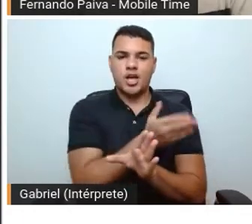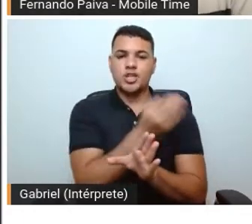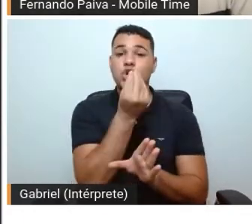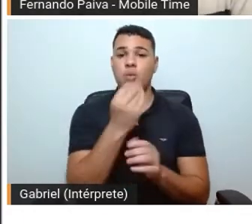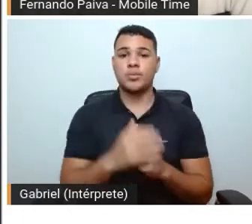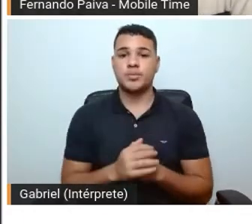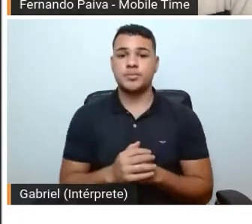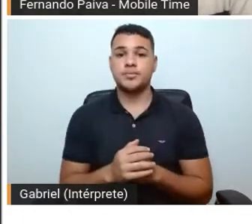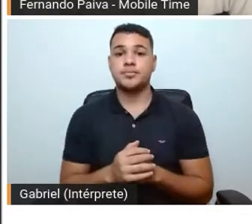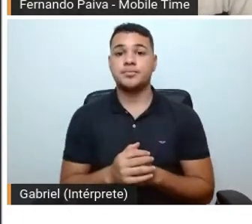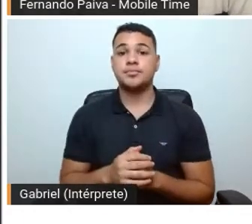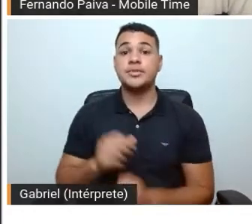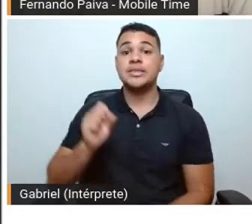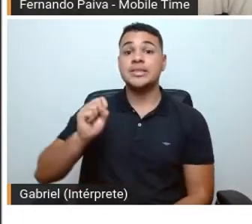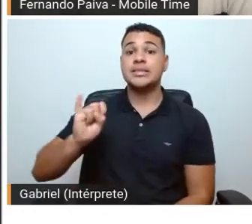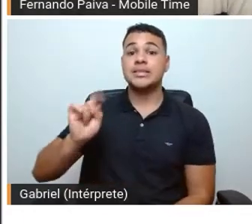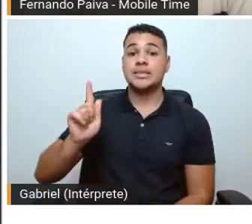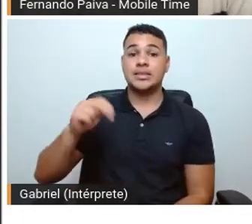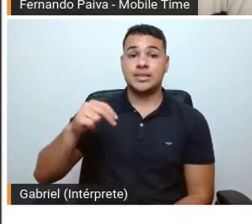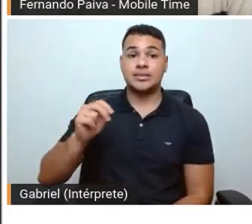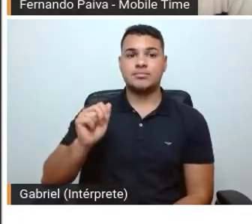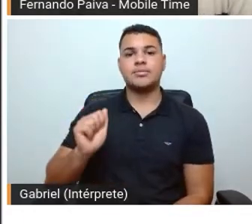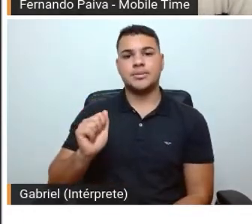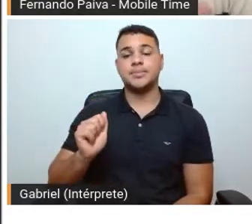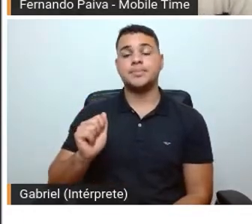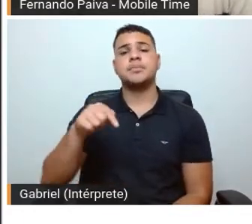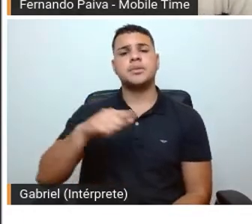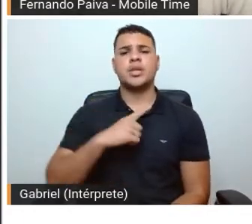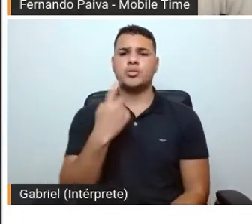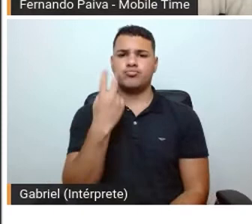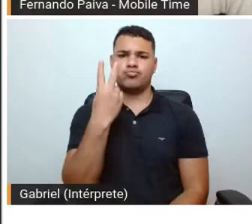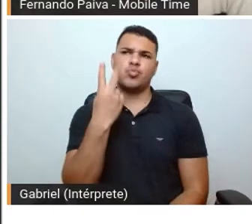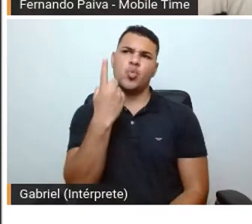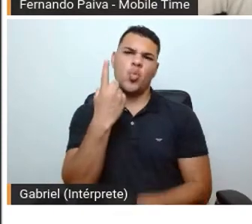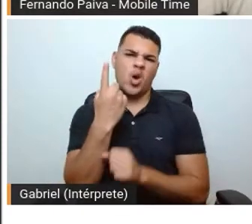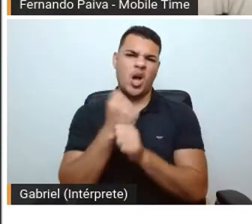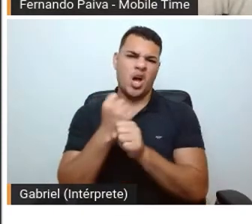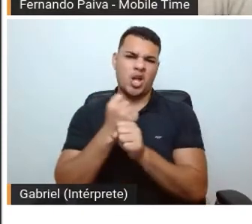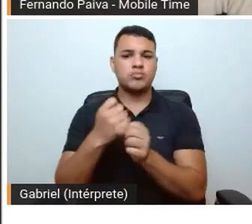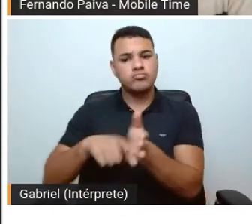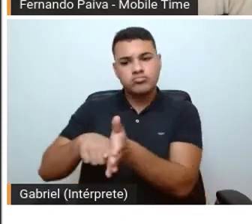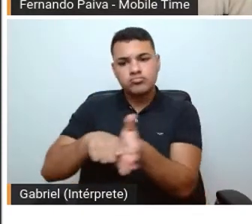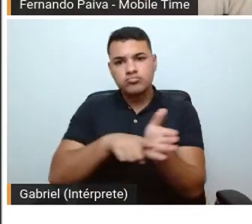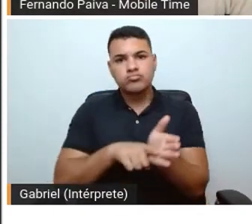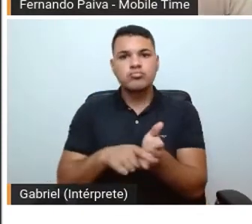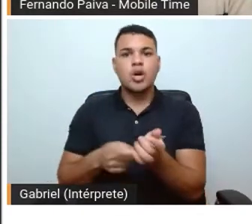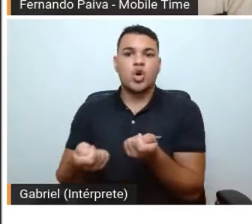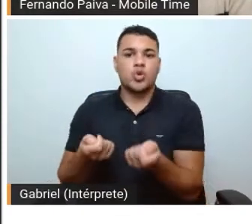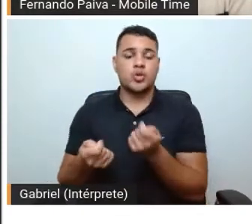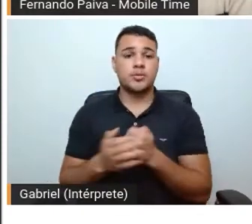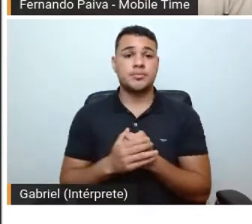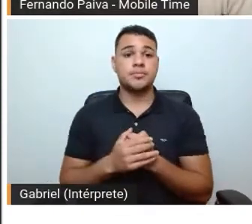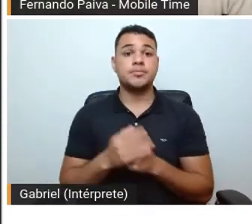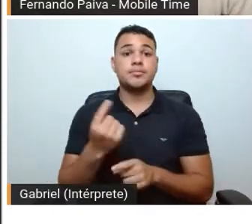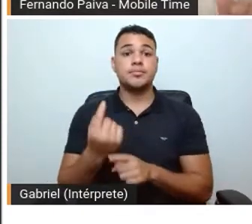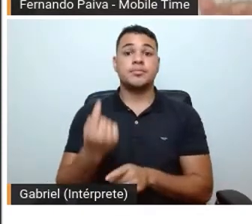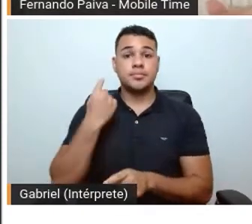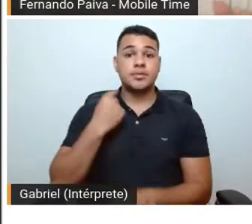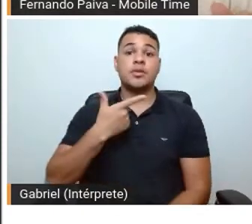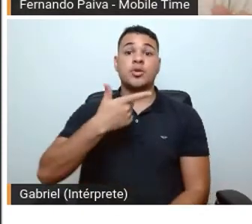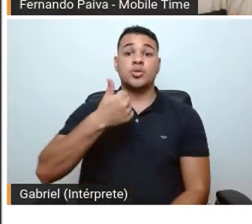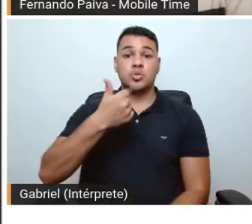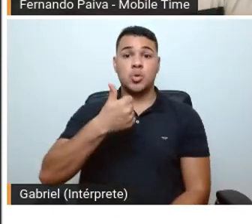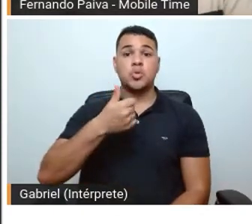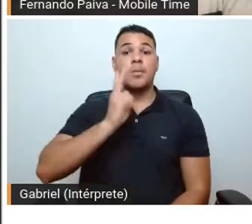e o signo tem só duas edições que a gente mede ele vocês vão tem um ano que está medindo ele ele desde o primeiro na primeira etapa com doze por cento